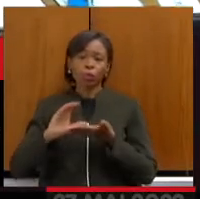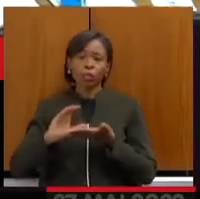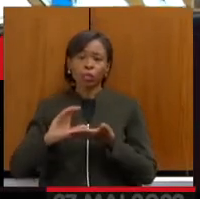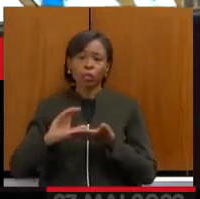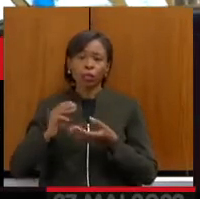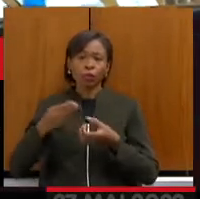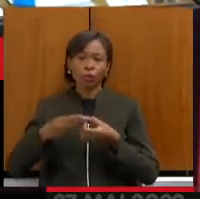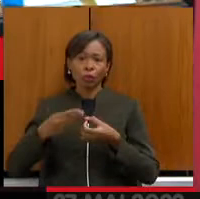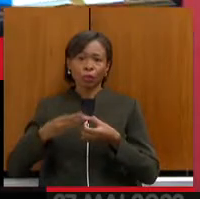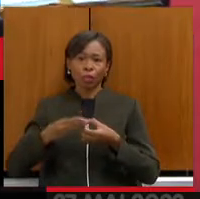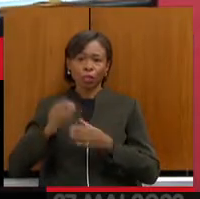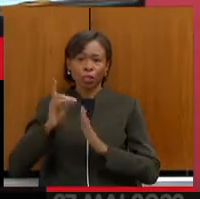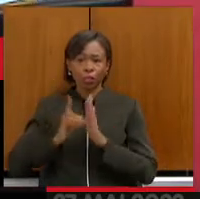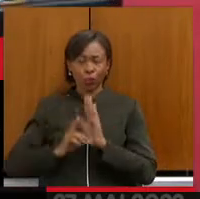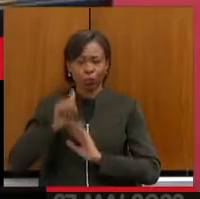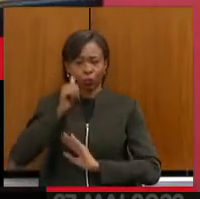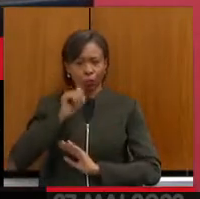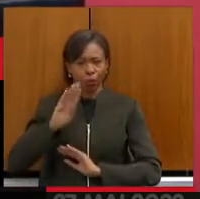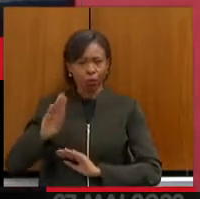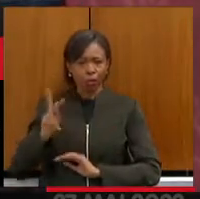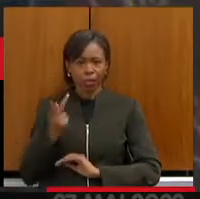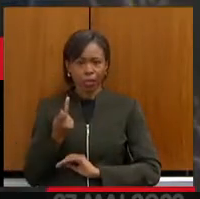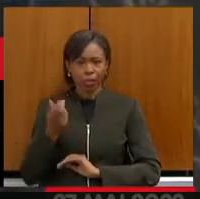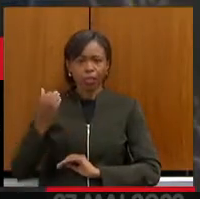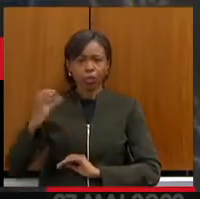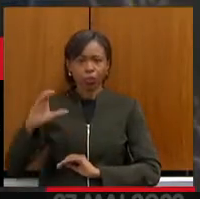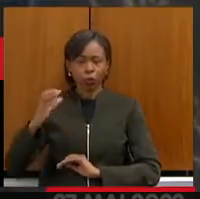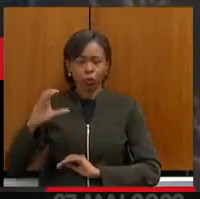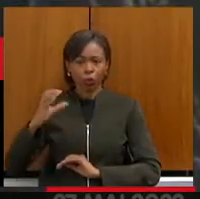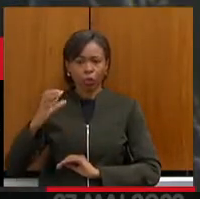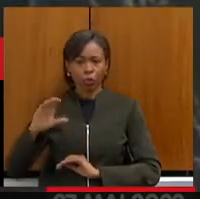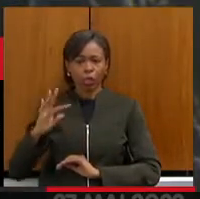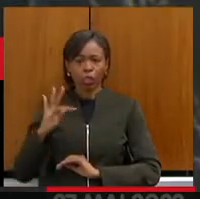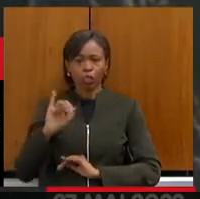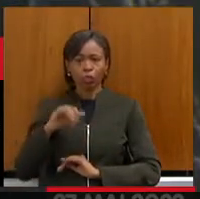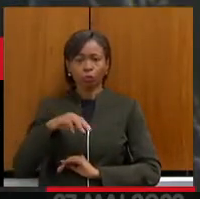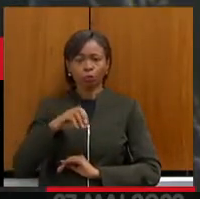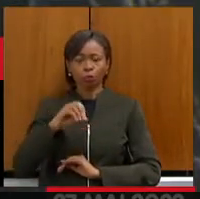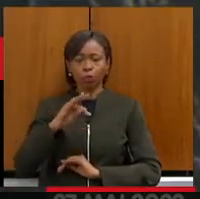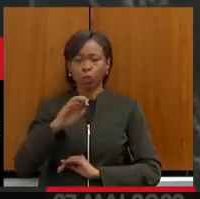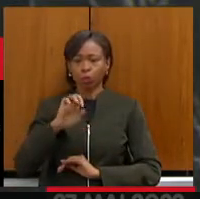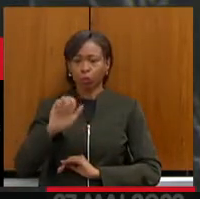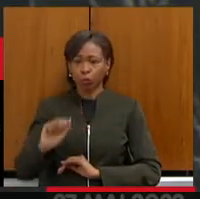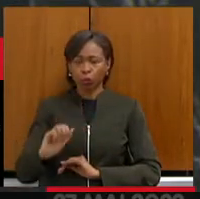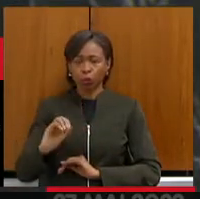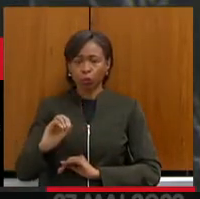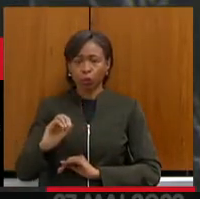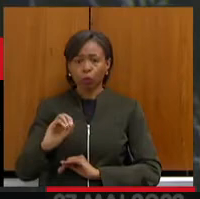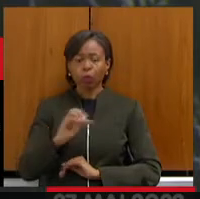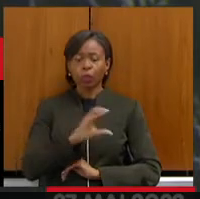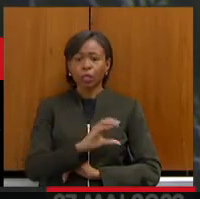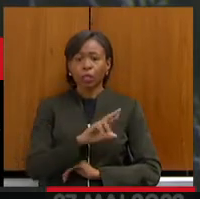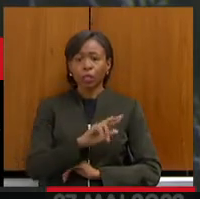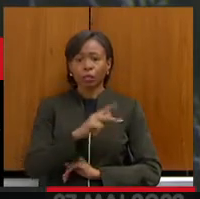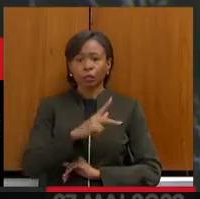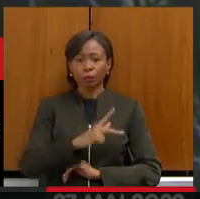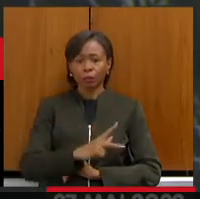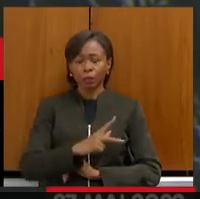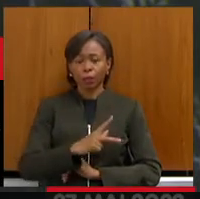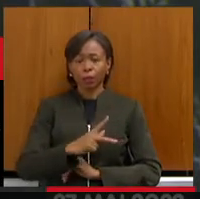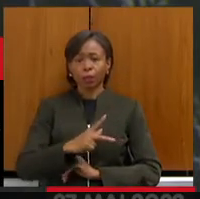da mulher de Belo Horizonte do município de contagem do município de Timóteo conselho de Psicologia de Minas